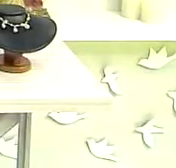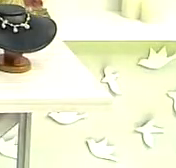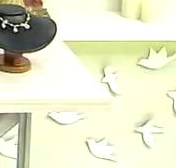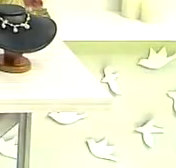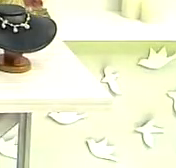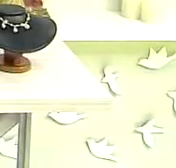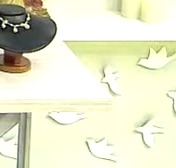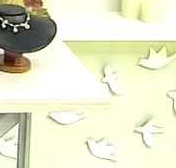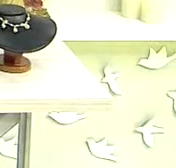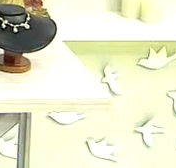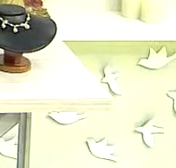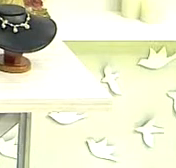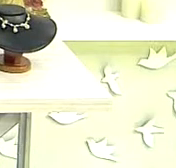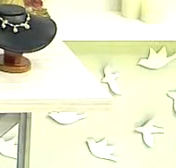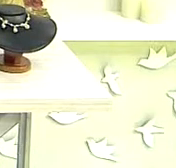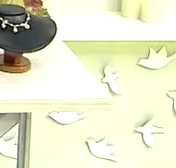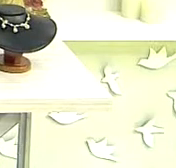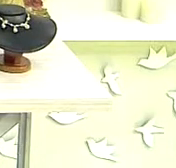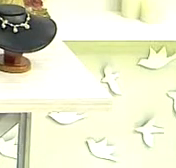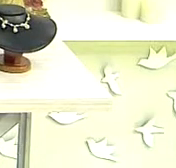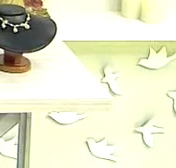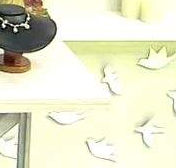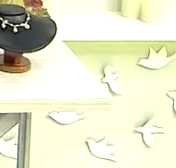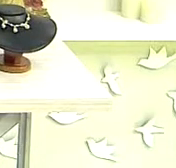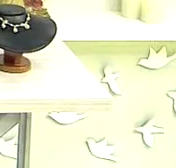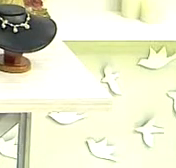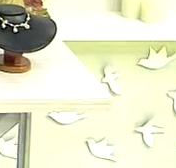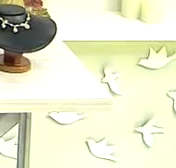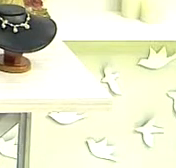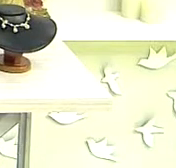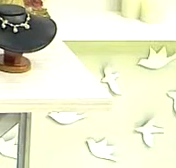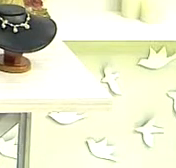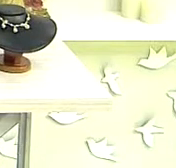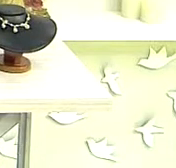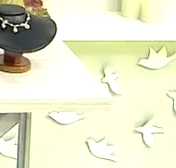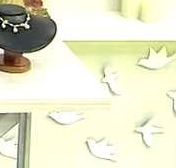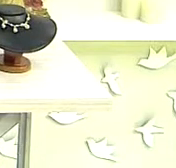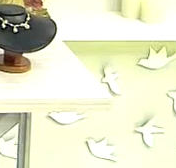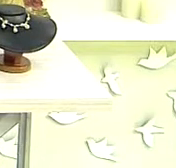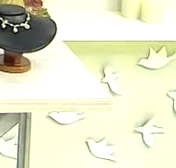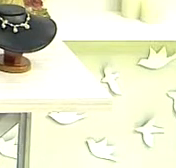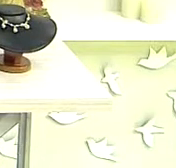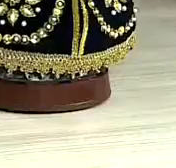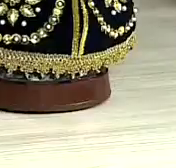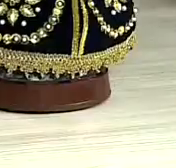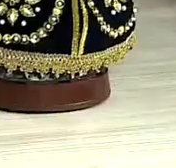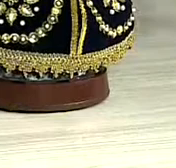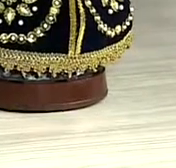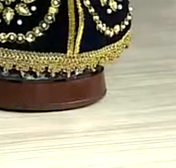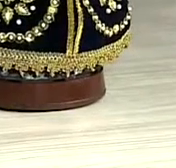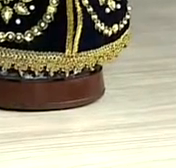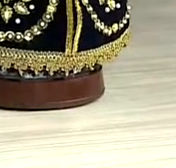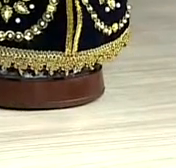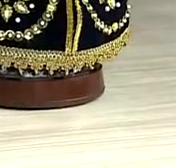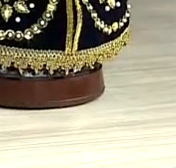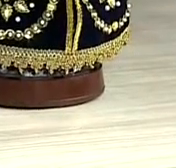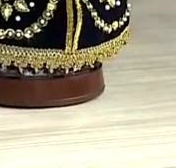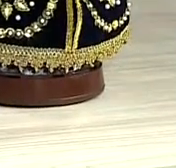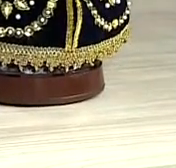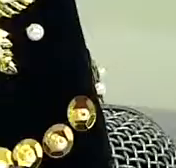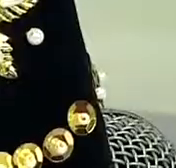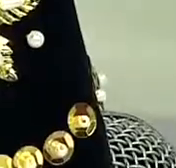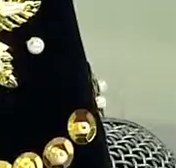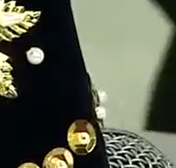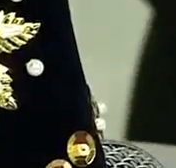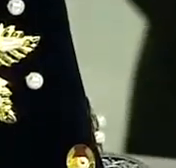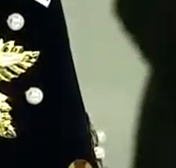0800-111-4444, você pode ligar agora, o pessoal anota o seu número e quando termina o programa, eles ligam para o seu lar. Adquira o kit mariano e celebre com fé essa